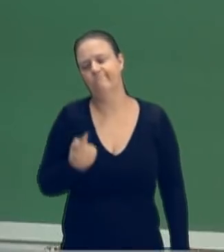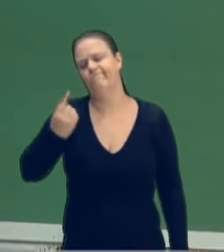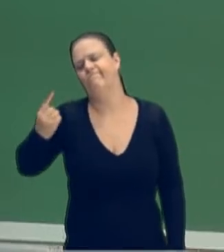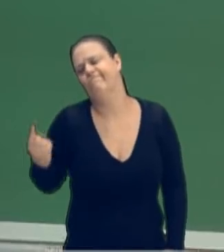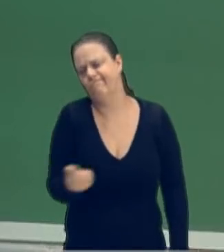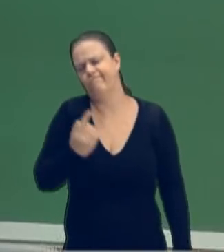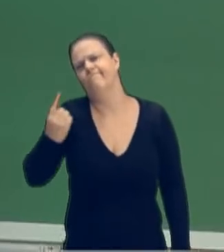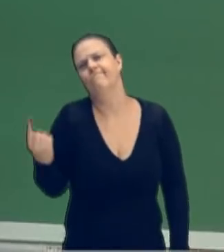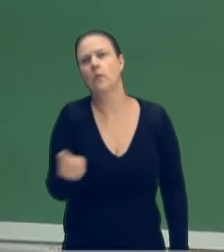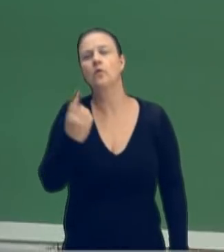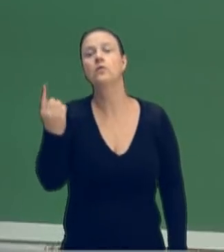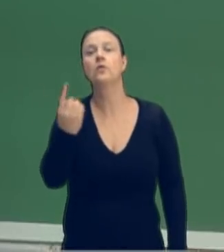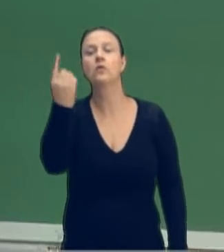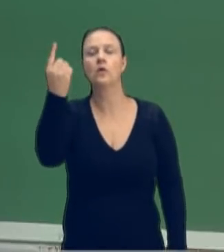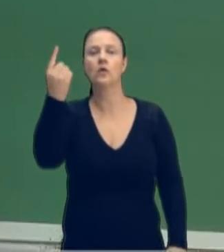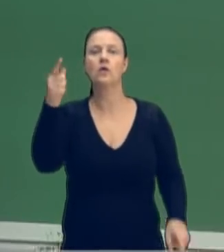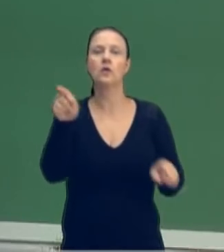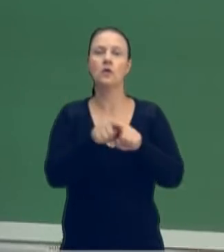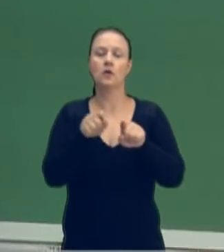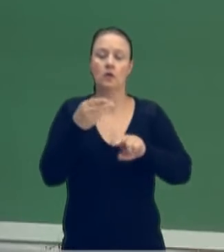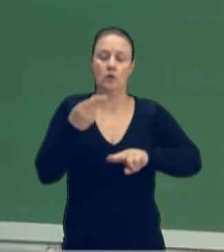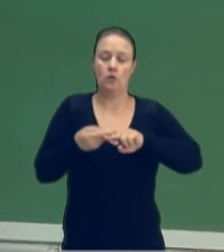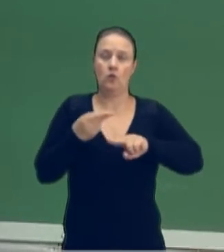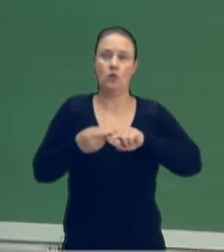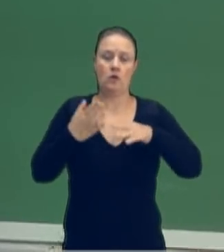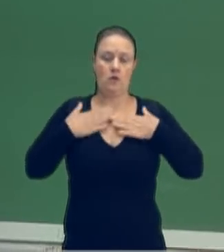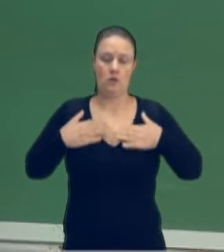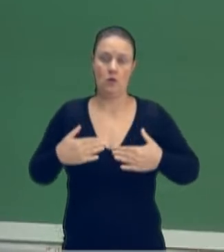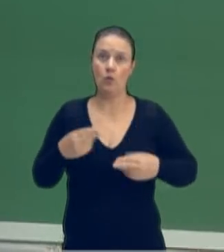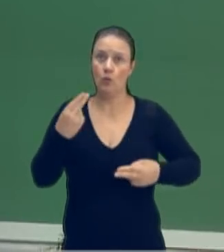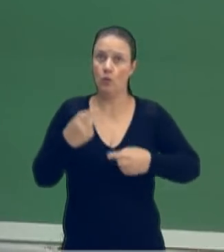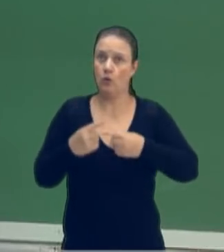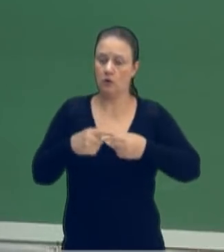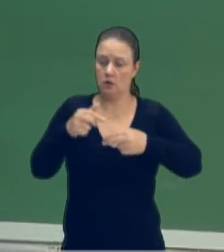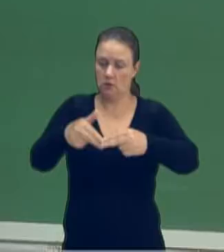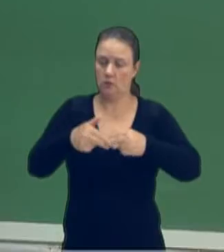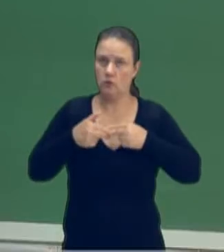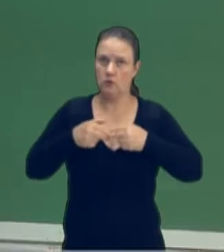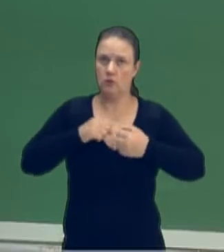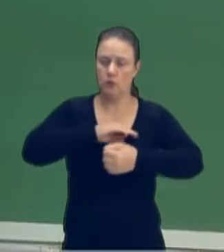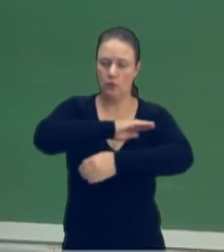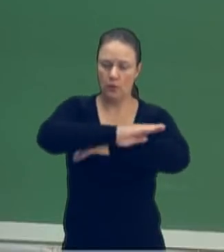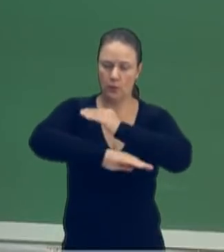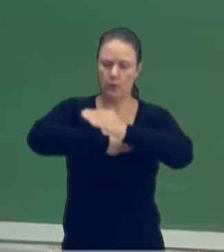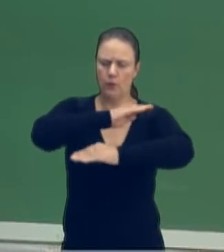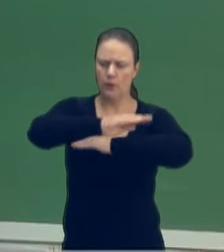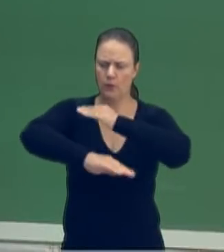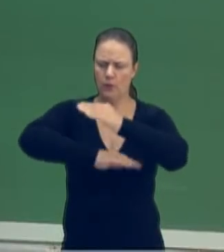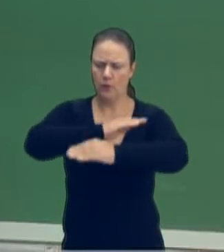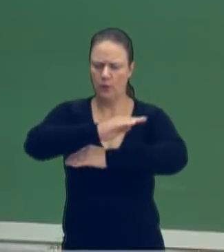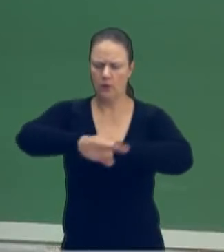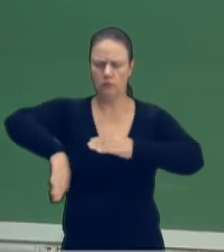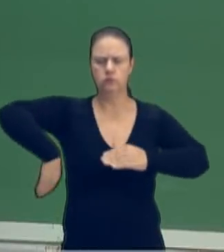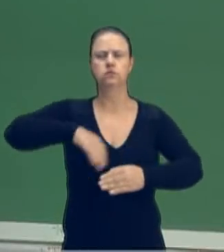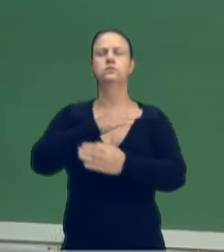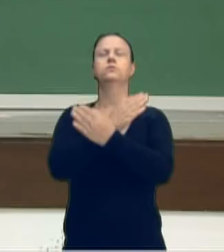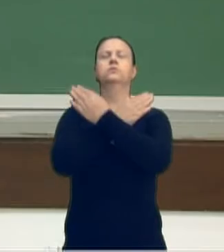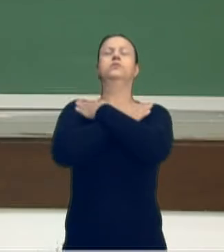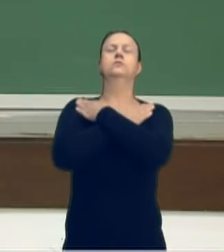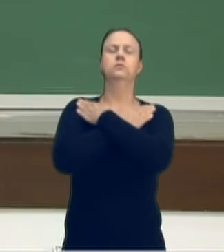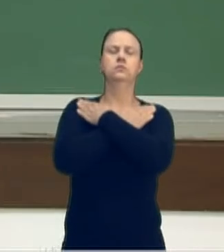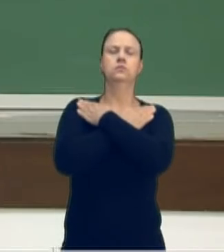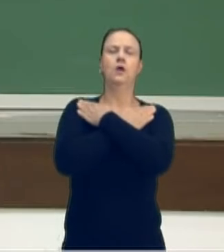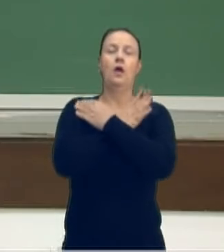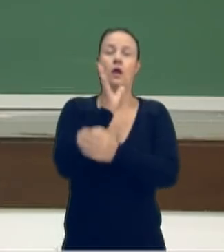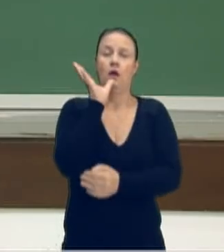Viver eternamente, e o corpo seria utilizado, por isso eles mumificavam. O processo de mumificação é um trabalho, né,